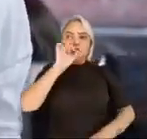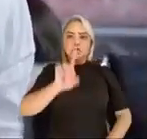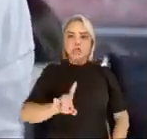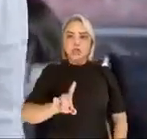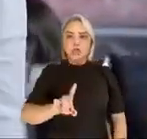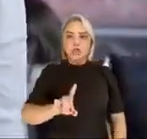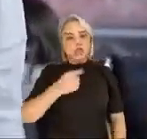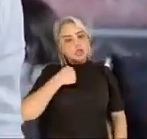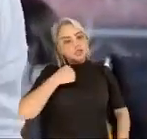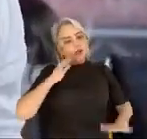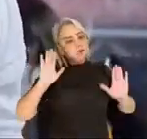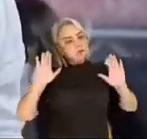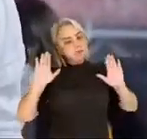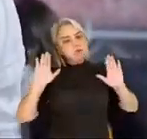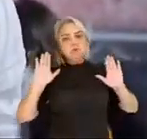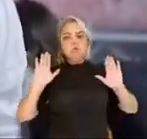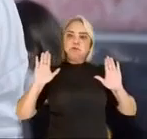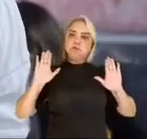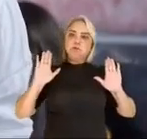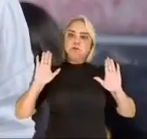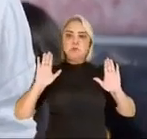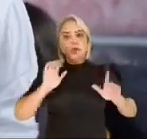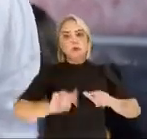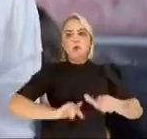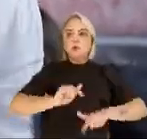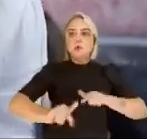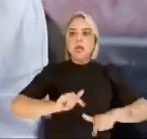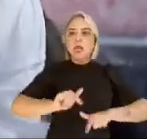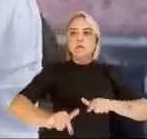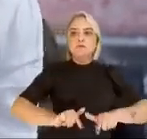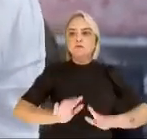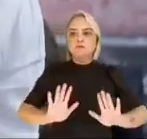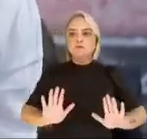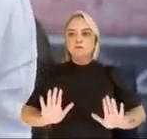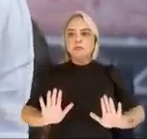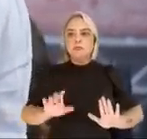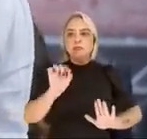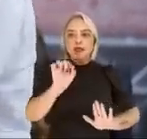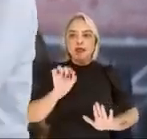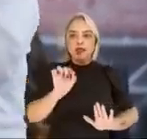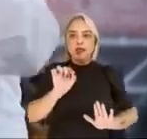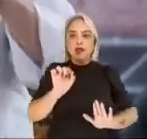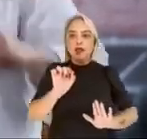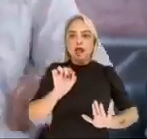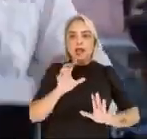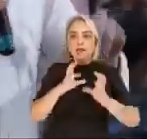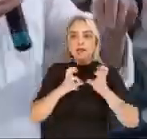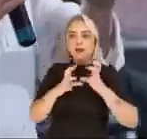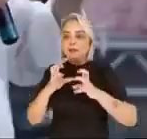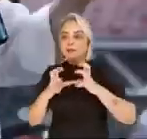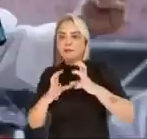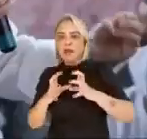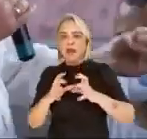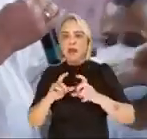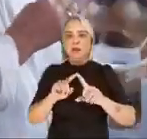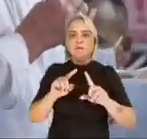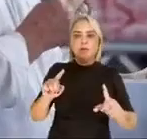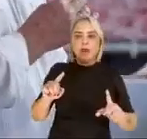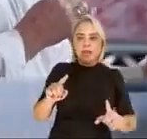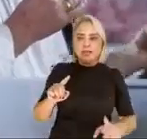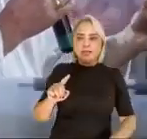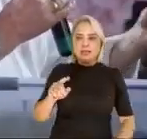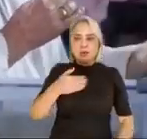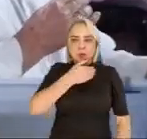não vou vender a minha força de trabalho. Aí equipara a luta. Mas o Estado tem a sua